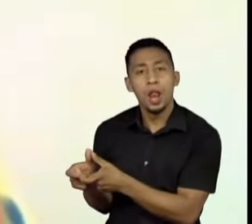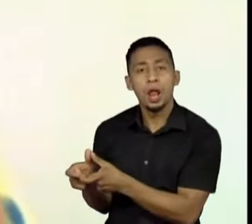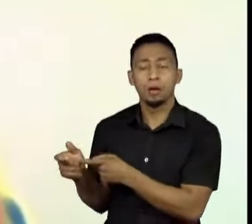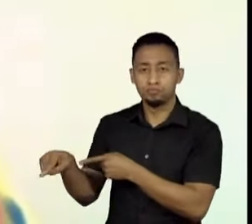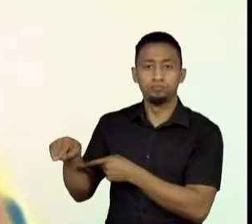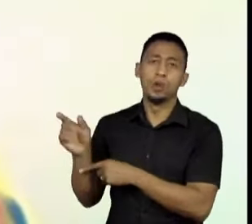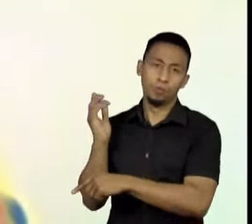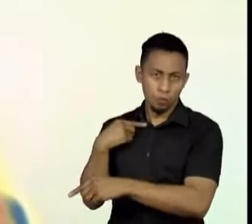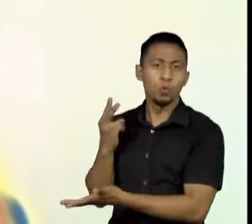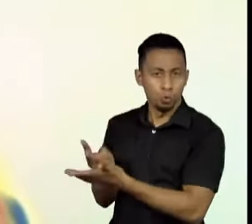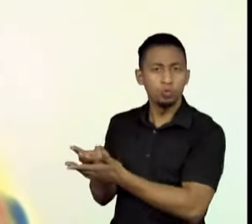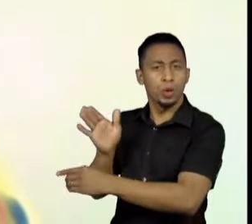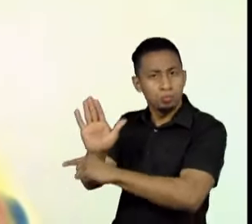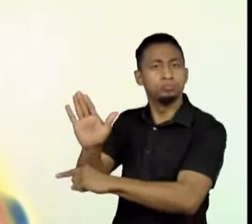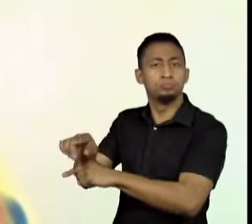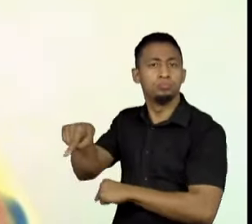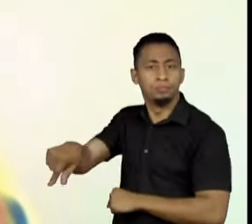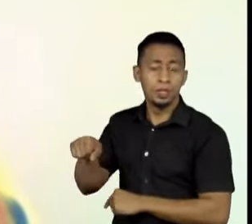me abriram